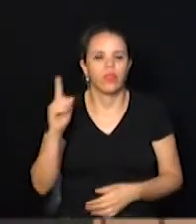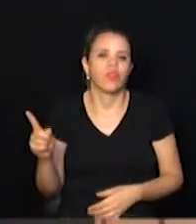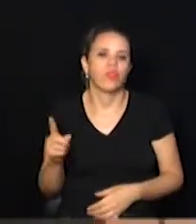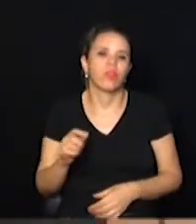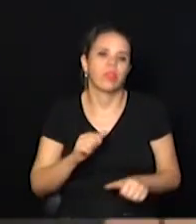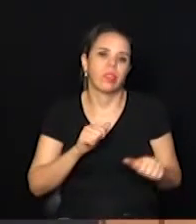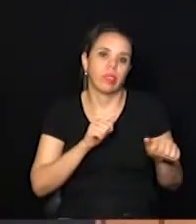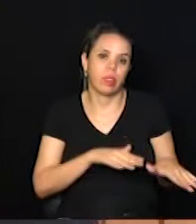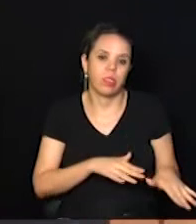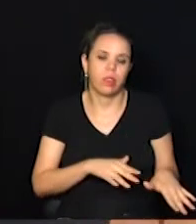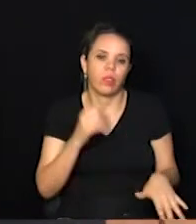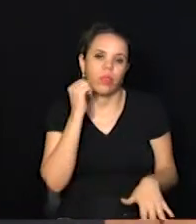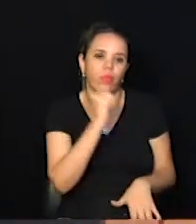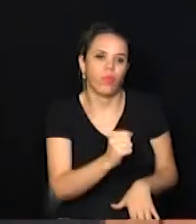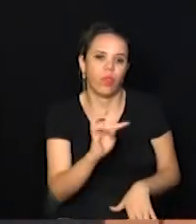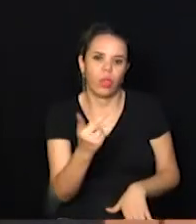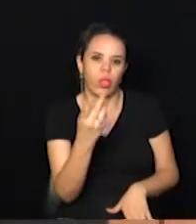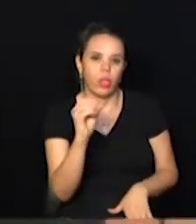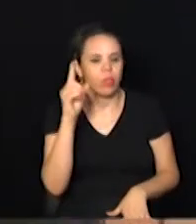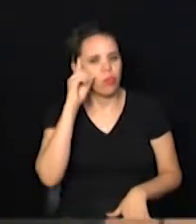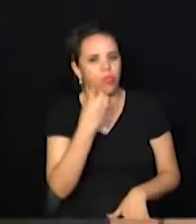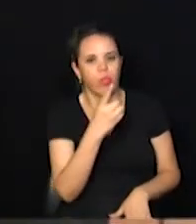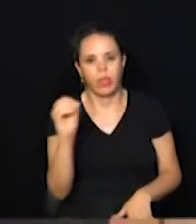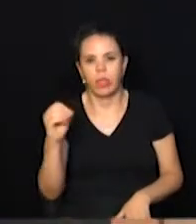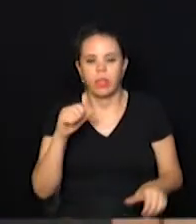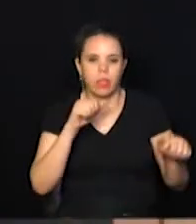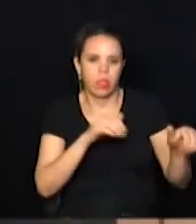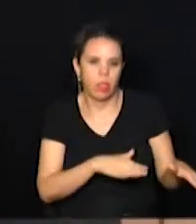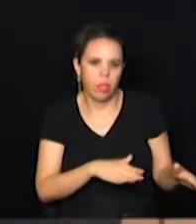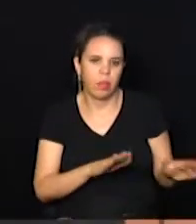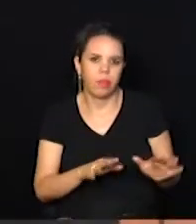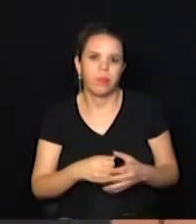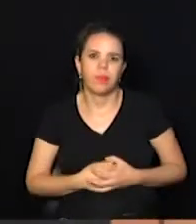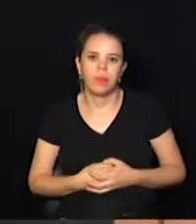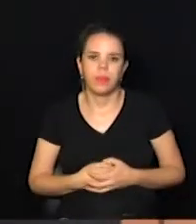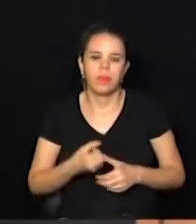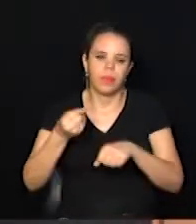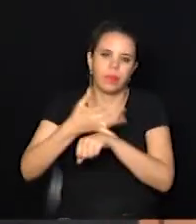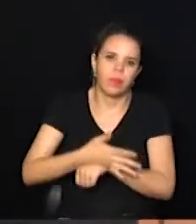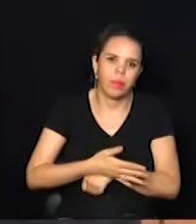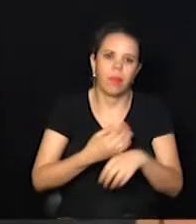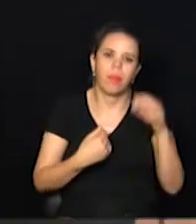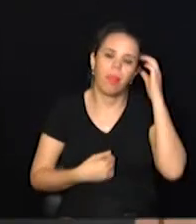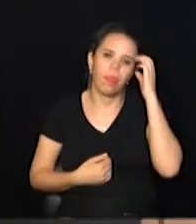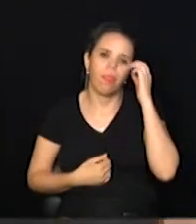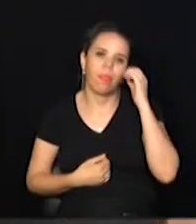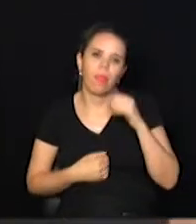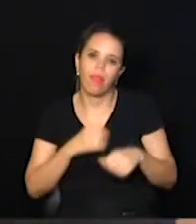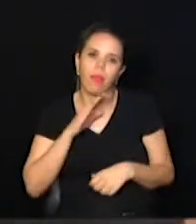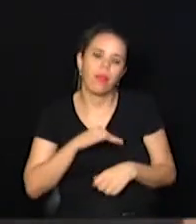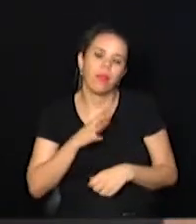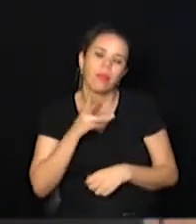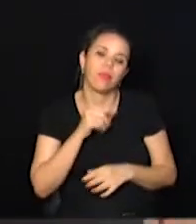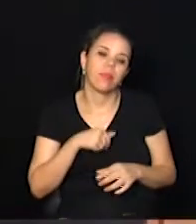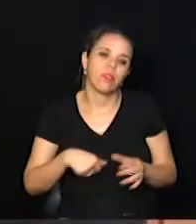que o Toninho foi assassinado no dia 10 de setembro, mas era madrugada, né, era muito tarde. Então essa